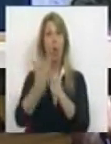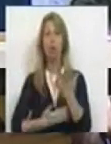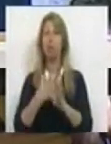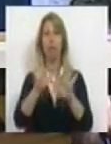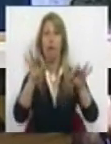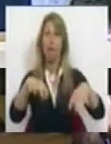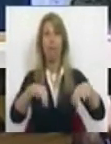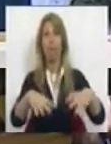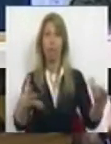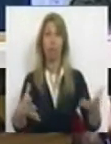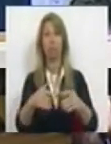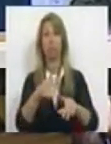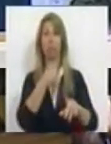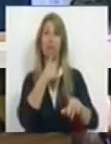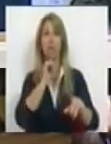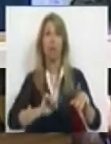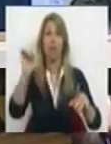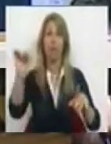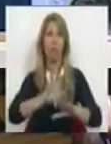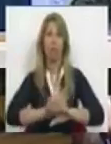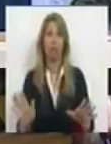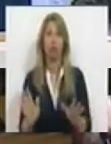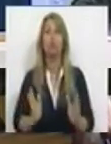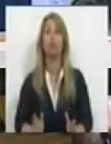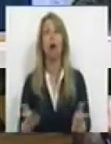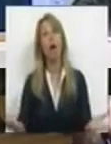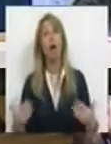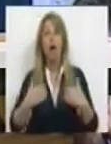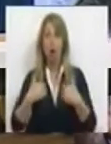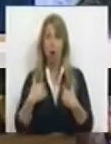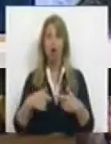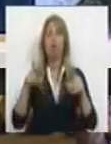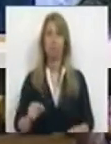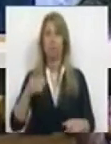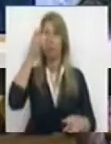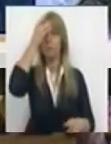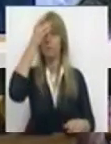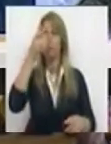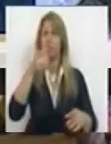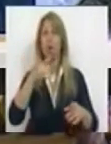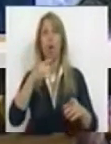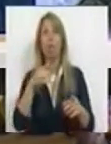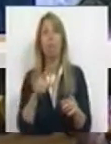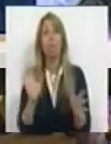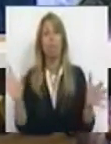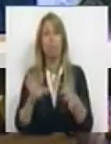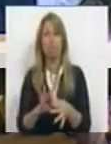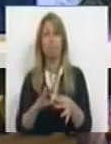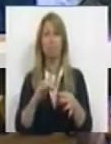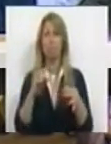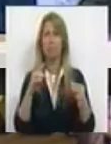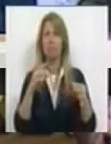exarou, é verdade também que, pela nossa parte, o juízo crítico, o juízo sobre a necessidade deste tipo